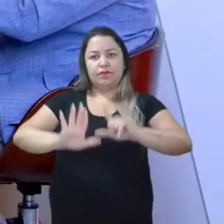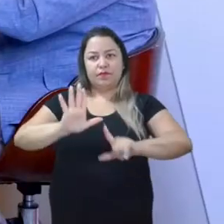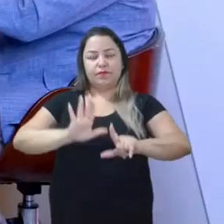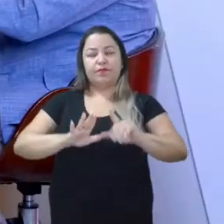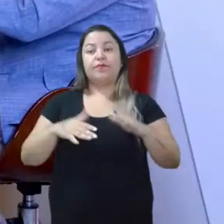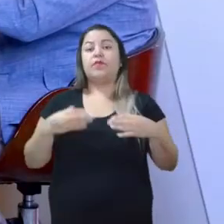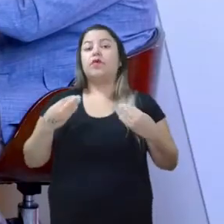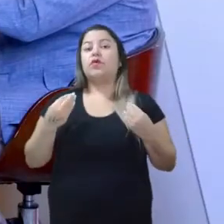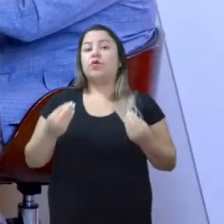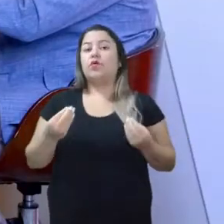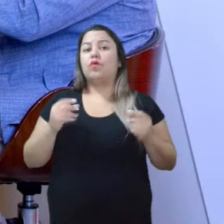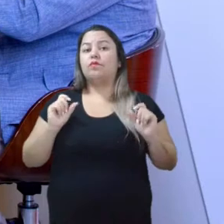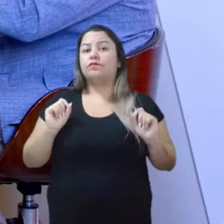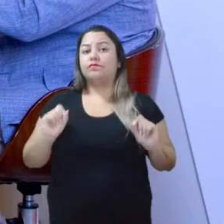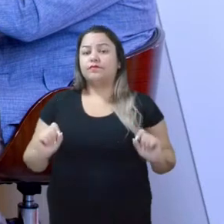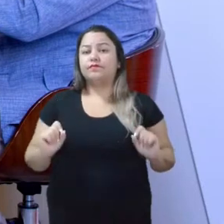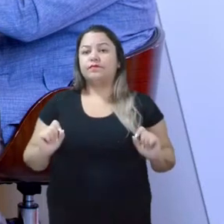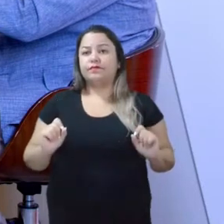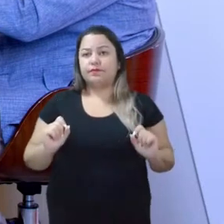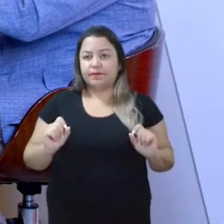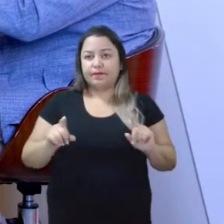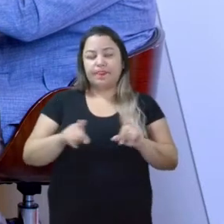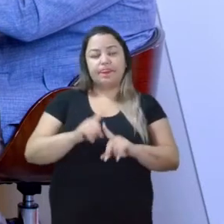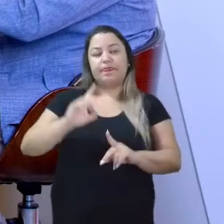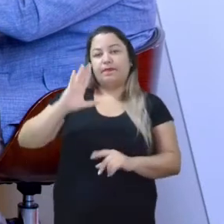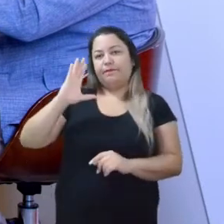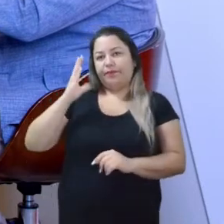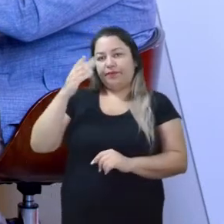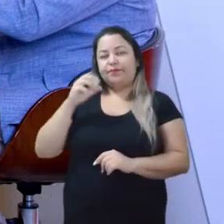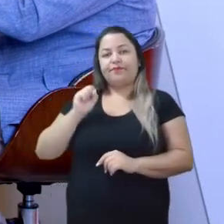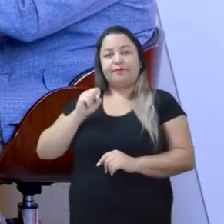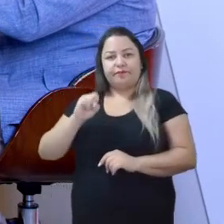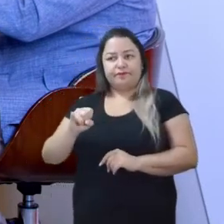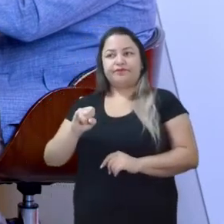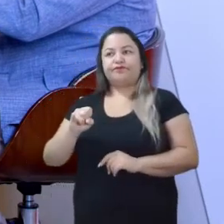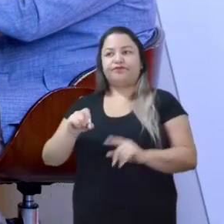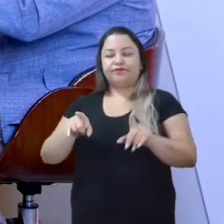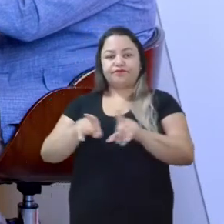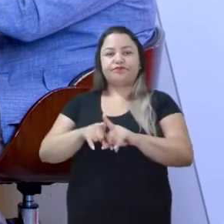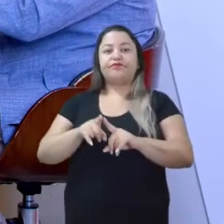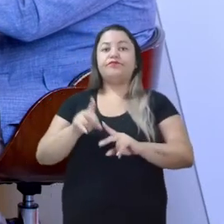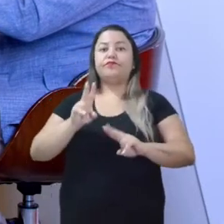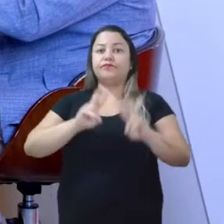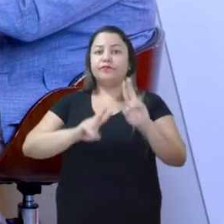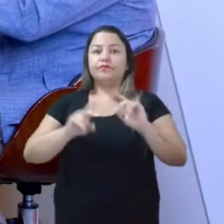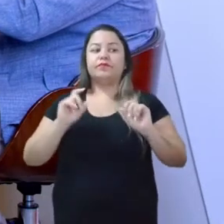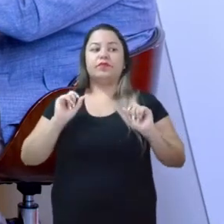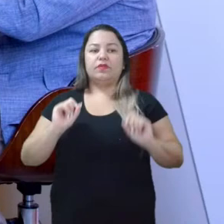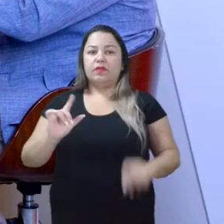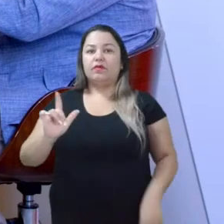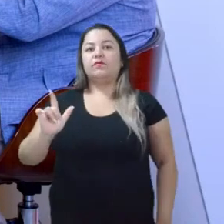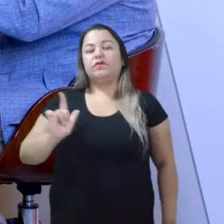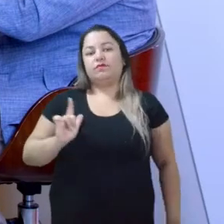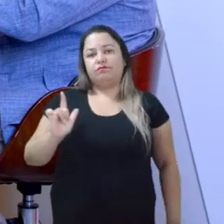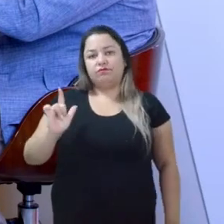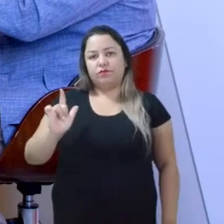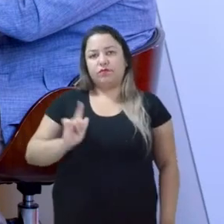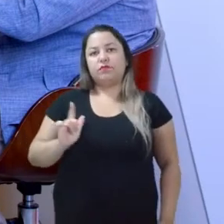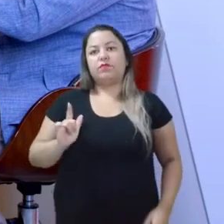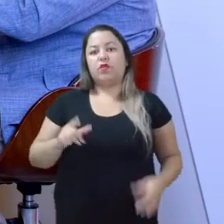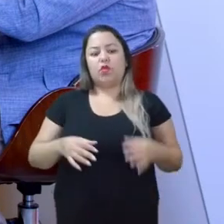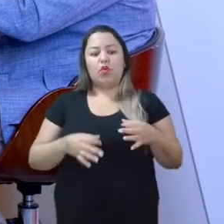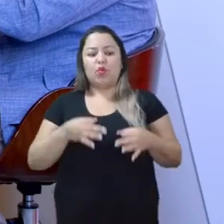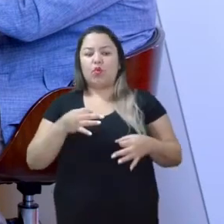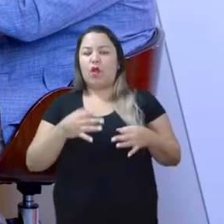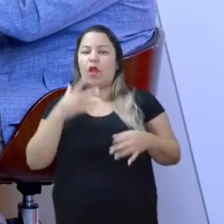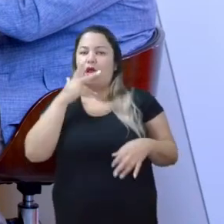fazer é algo que o Supremo pode decidir nesse caso agora em concreto. Vamos aguardar para ver se o Supremo entra nesse ponto do como. Eu julgo que esse como é